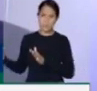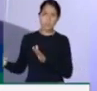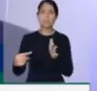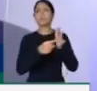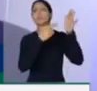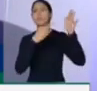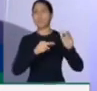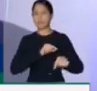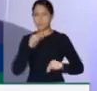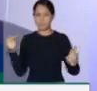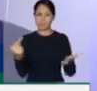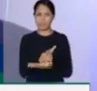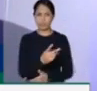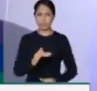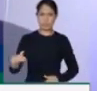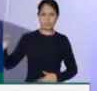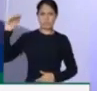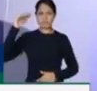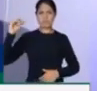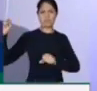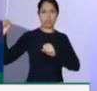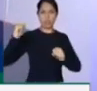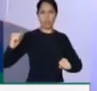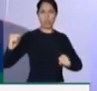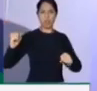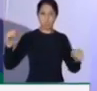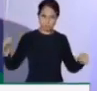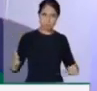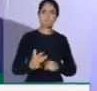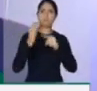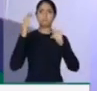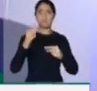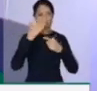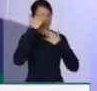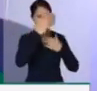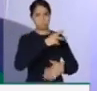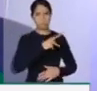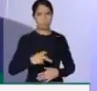denunciando os desmandos dos poderosos. Muito obrigado, presidente. Sempre na luta. Fora Bolsonaro.